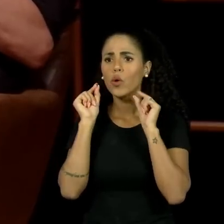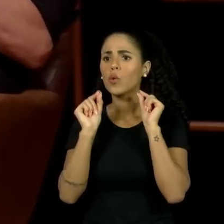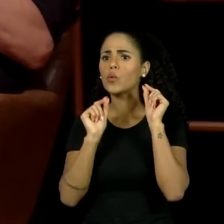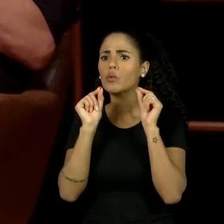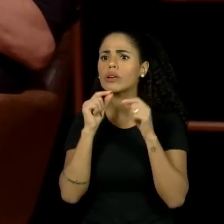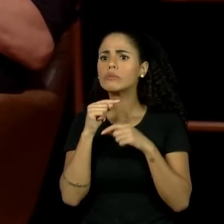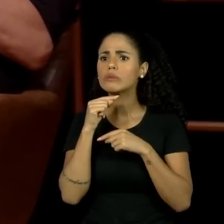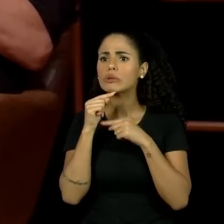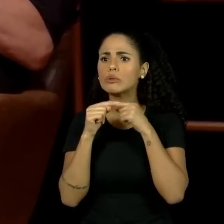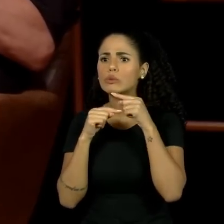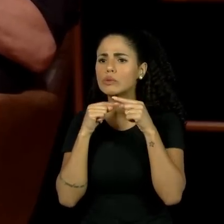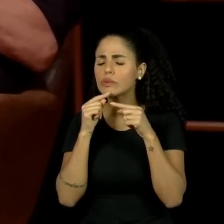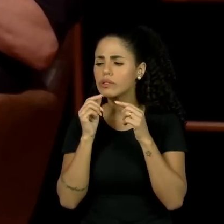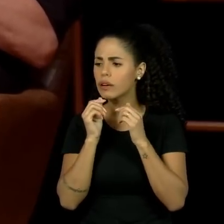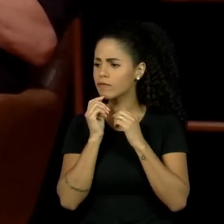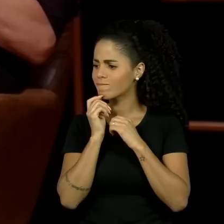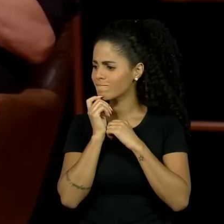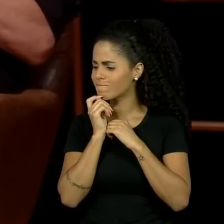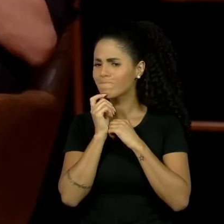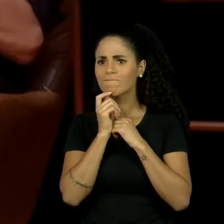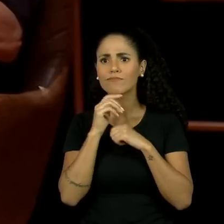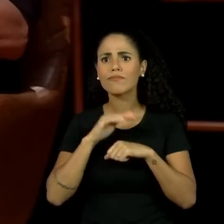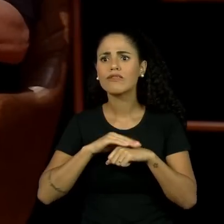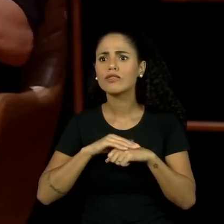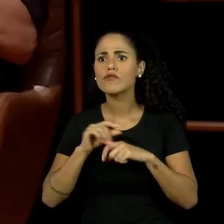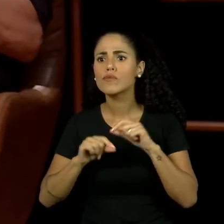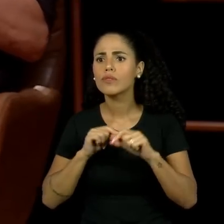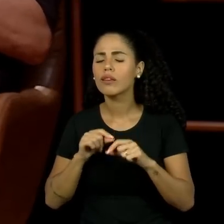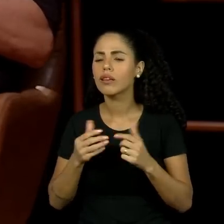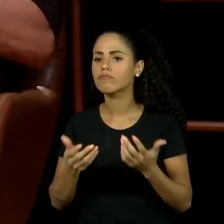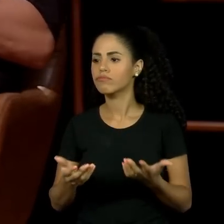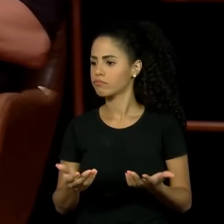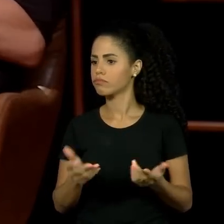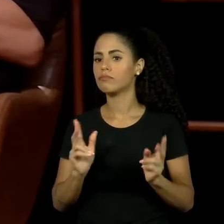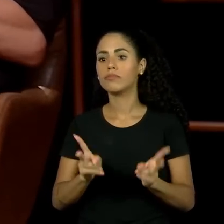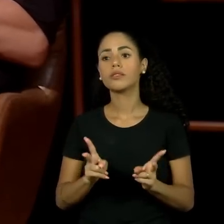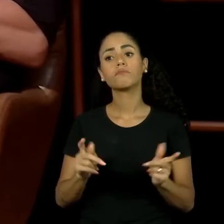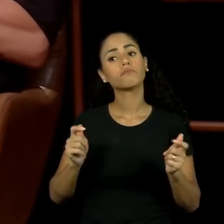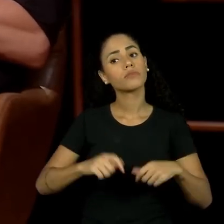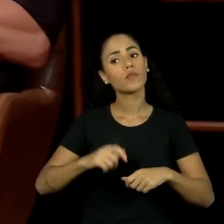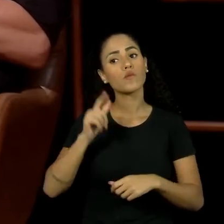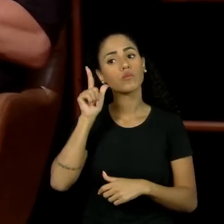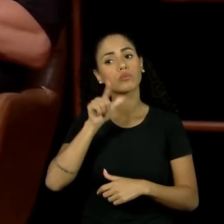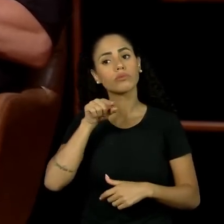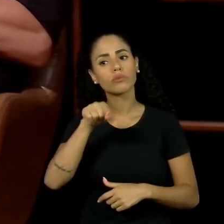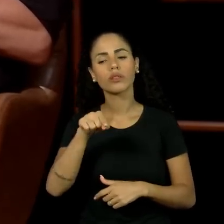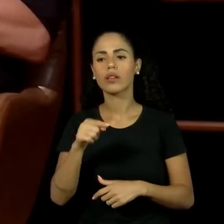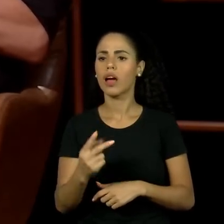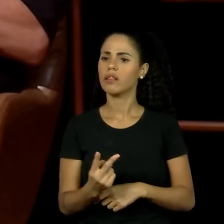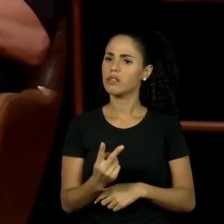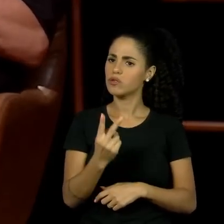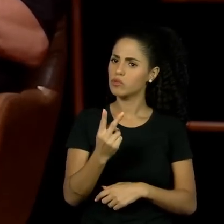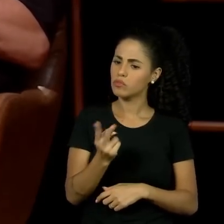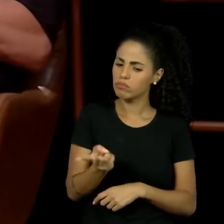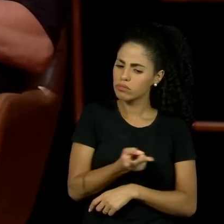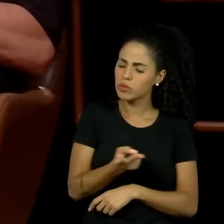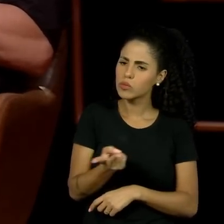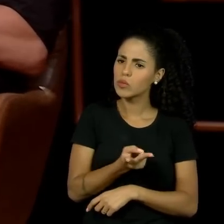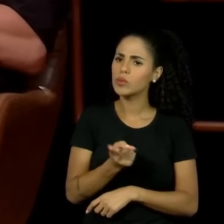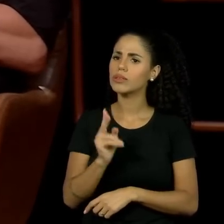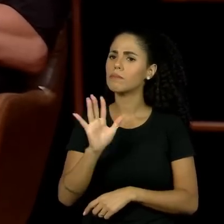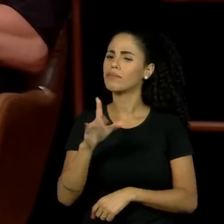dúvida assim, séria. Eu acho que até daria para ter investido nos dois. Mas